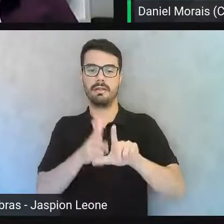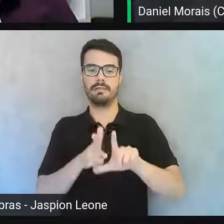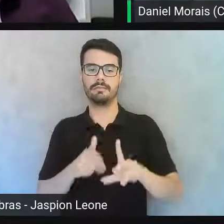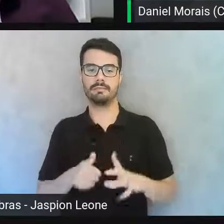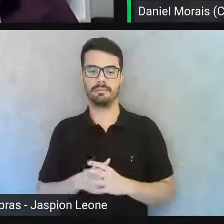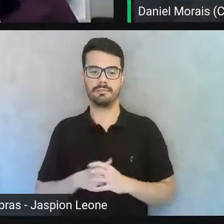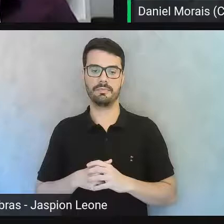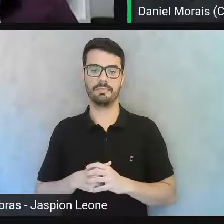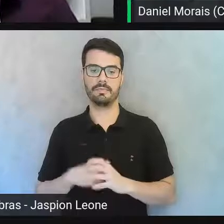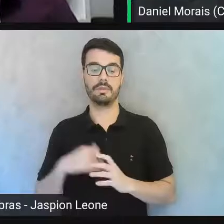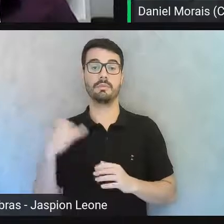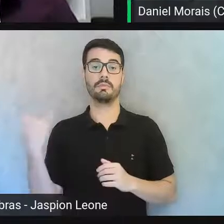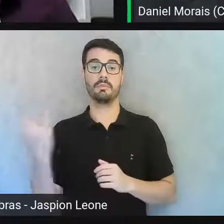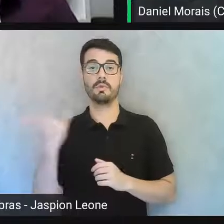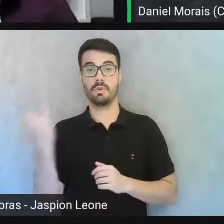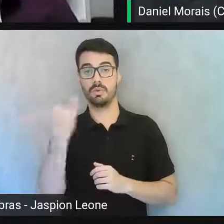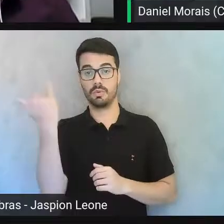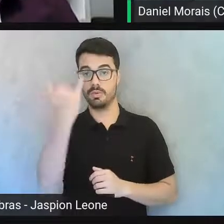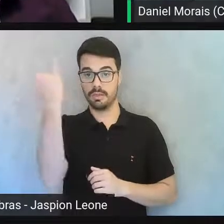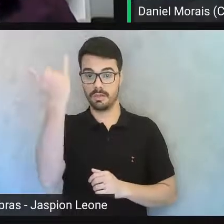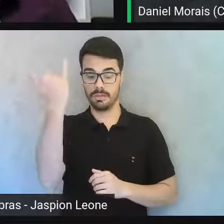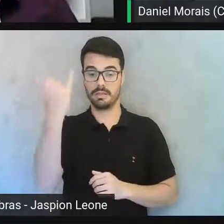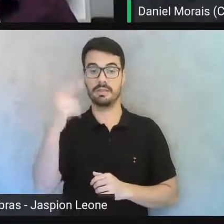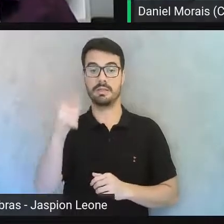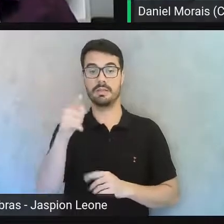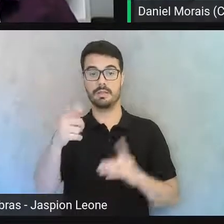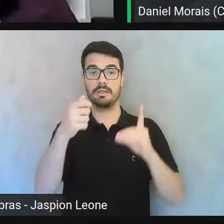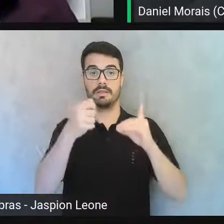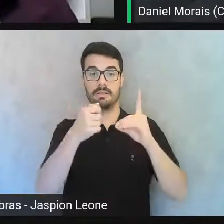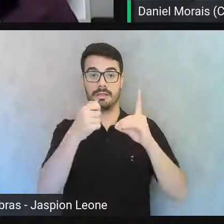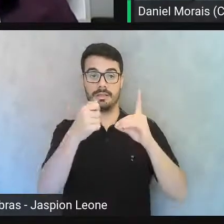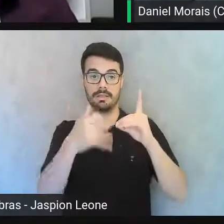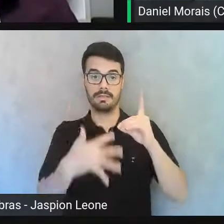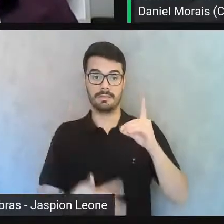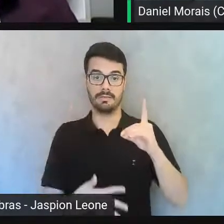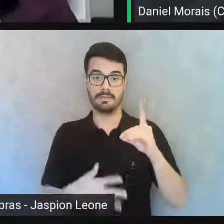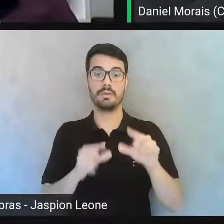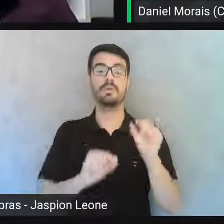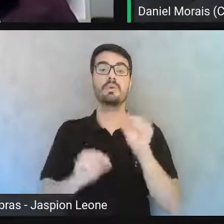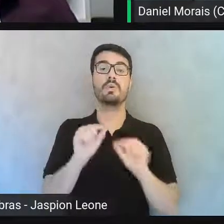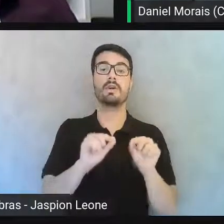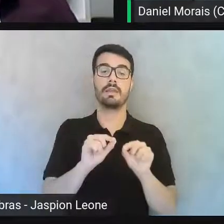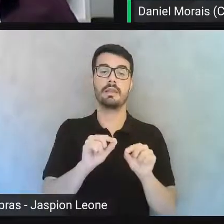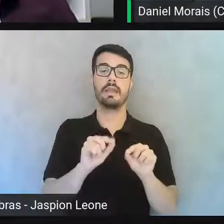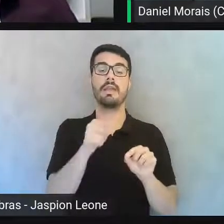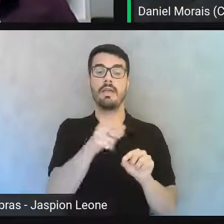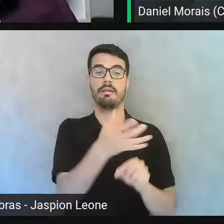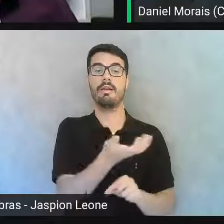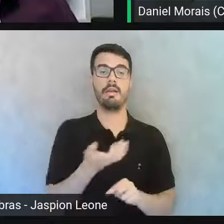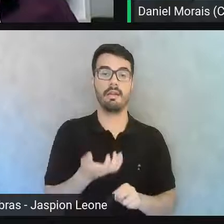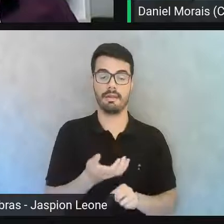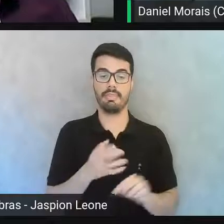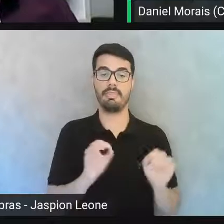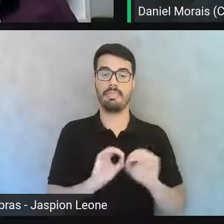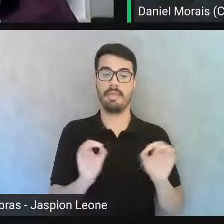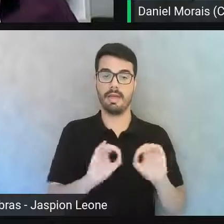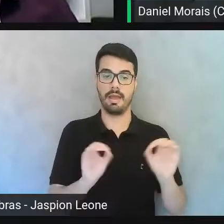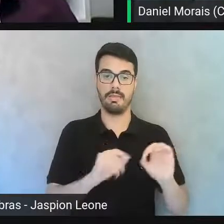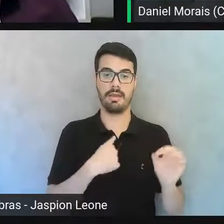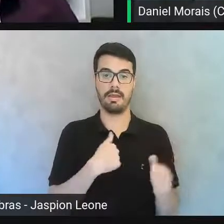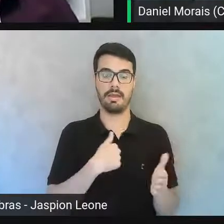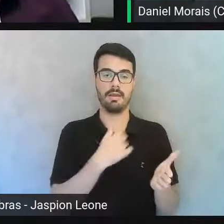o importante é a definição da demanda que você quer. Então, por exemplo, nada impediria de eu